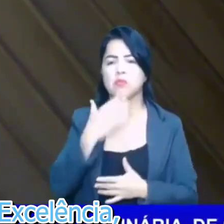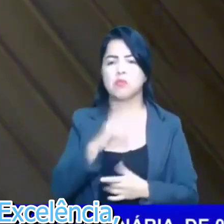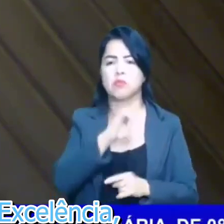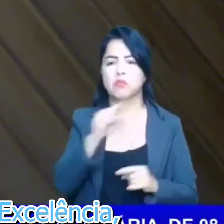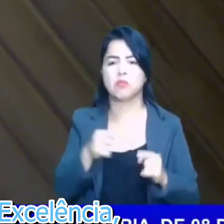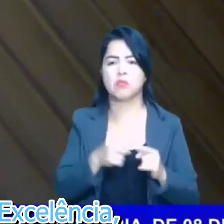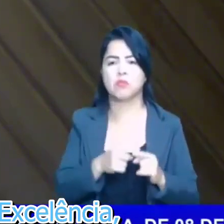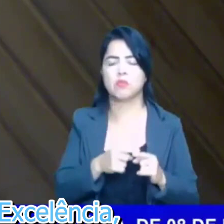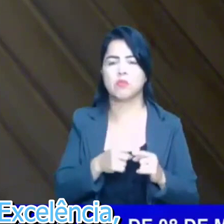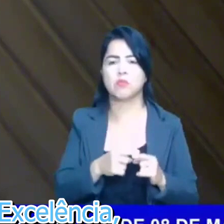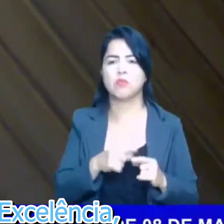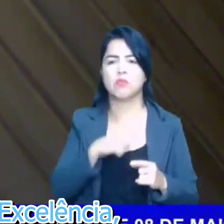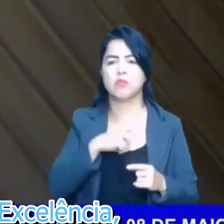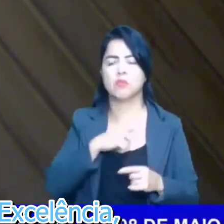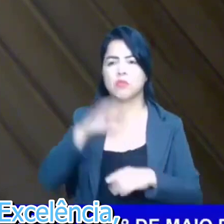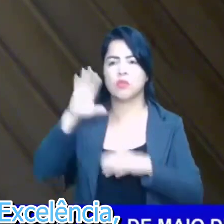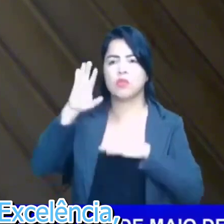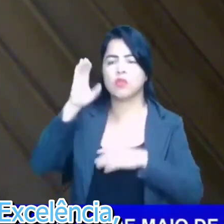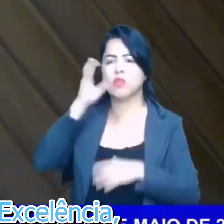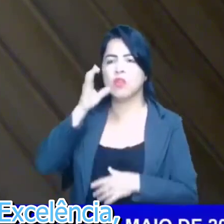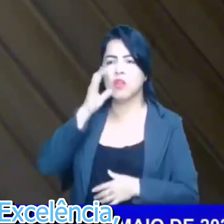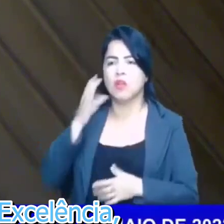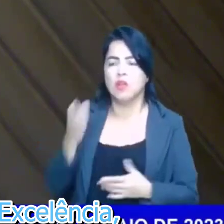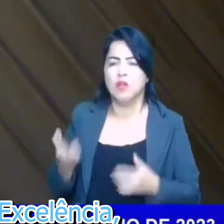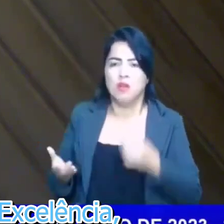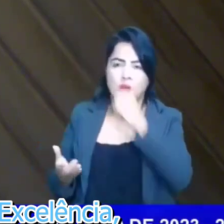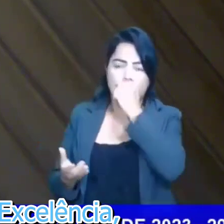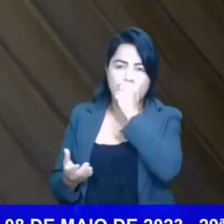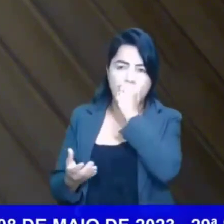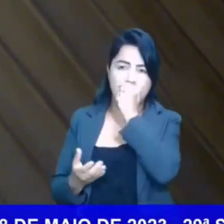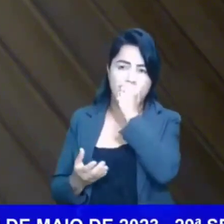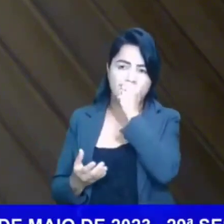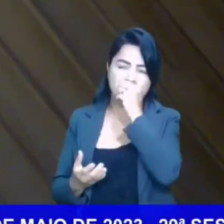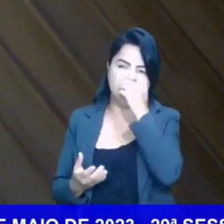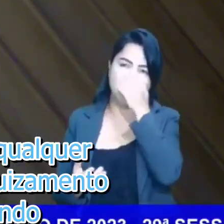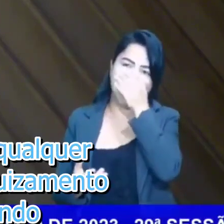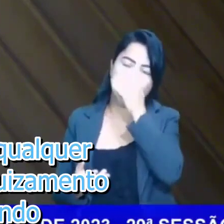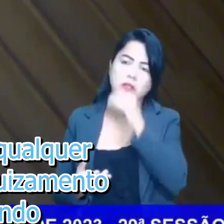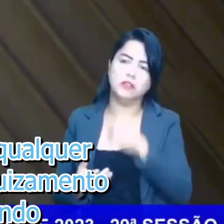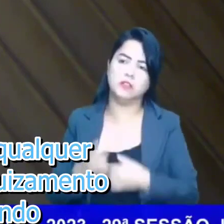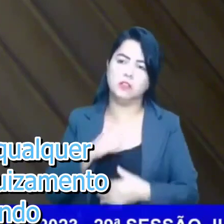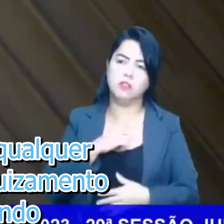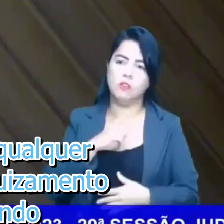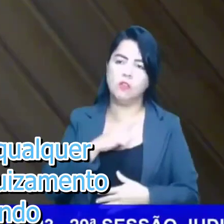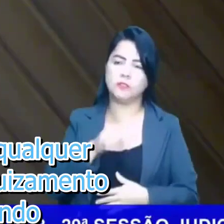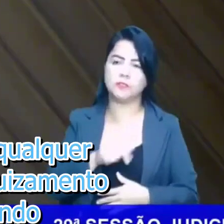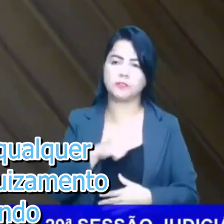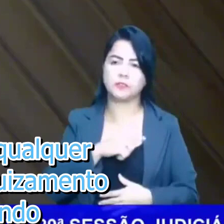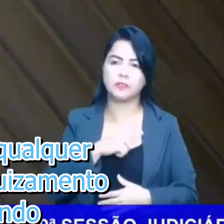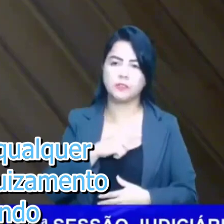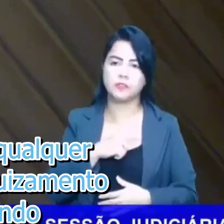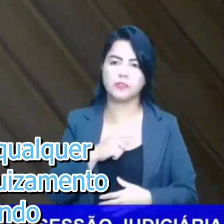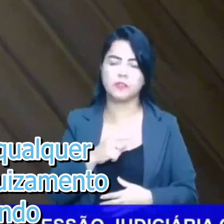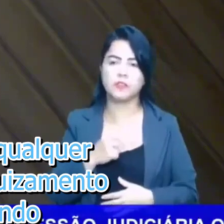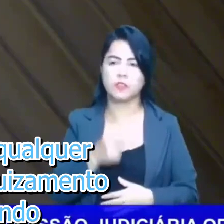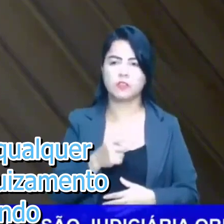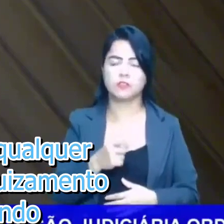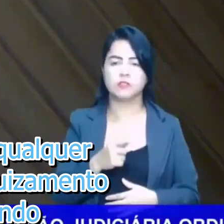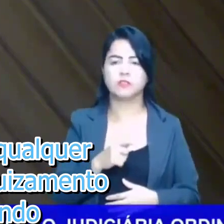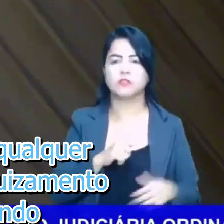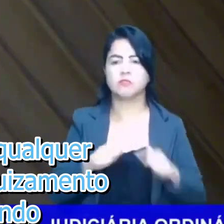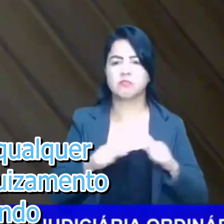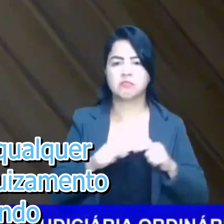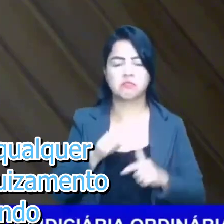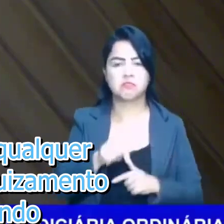entre o representado e o candidato Clécio Luiz. Portanto, Excelência, tendo em vista que o ora representado não